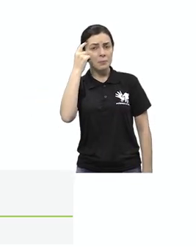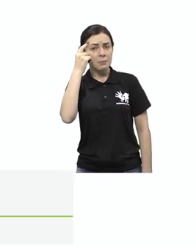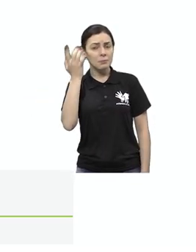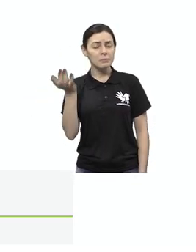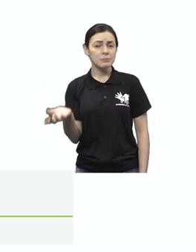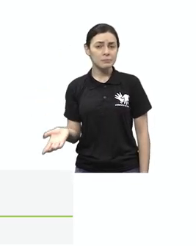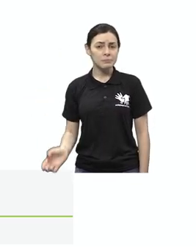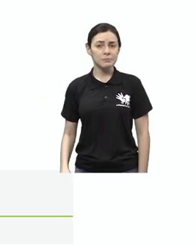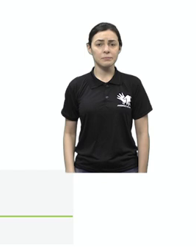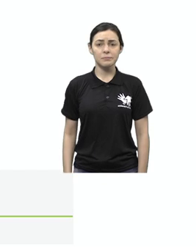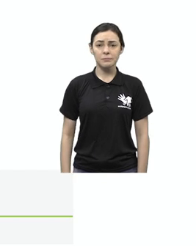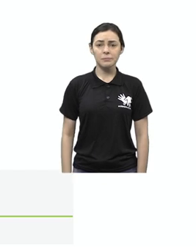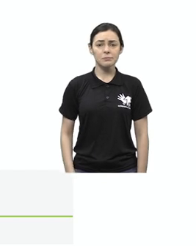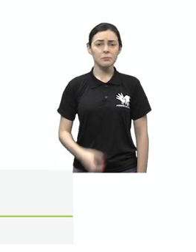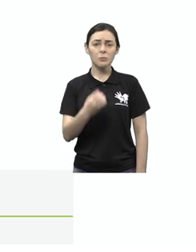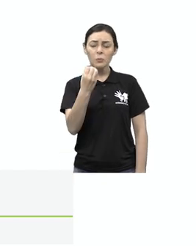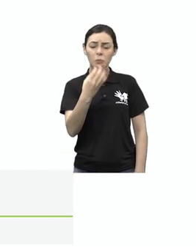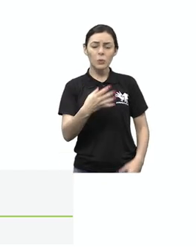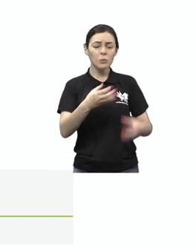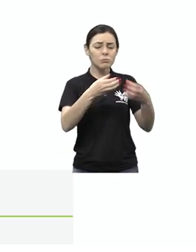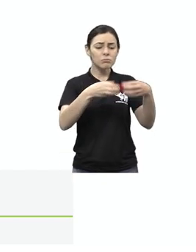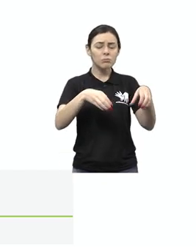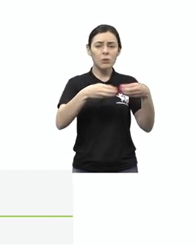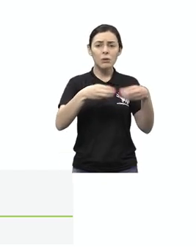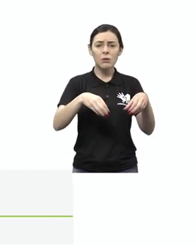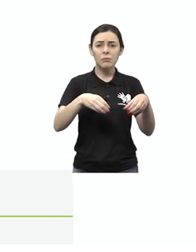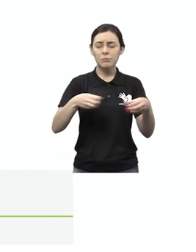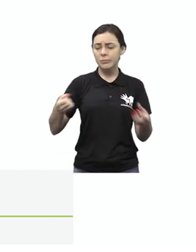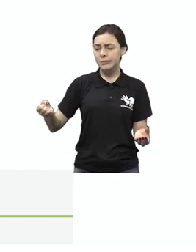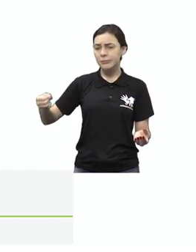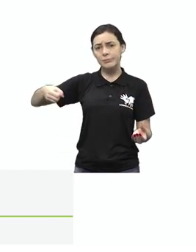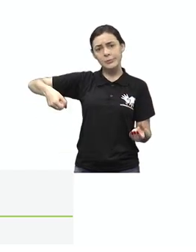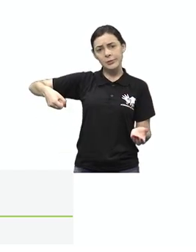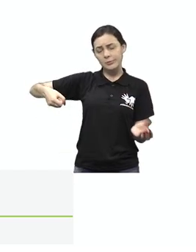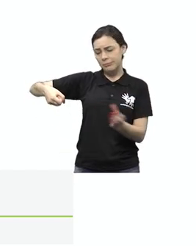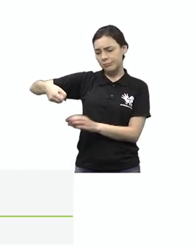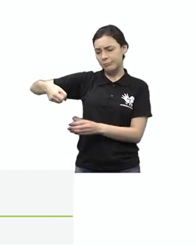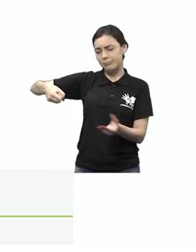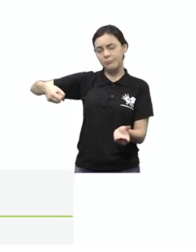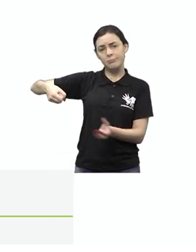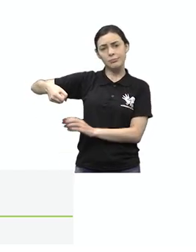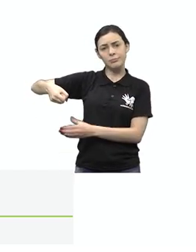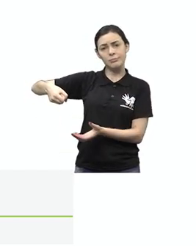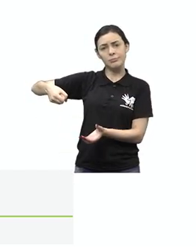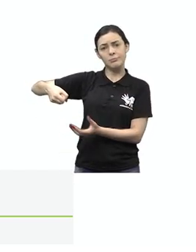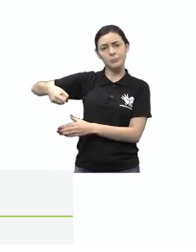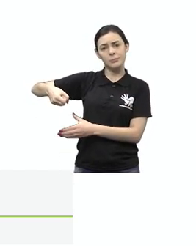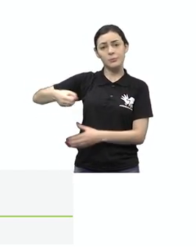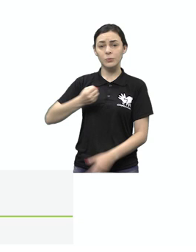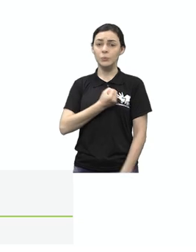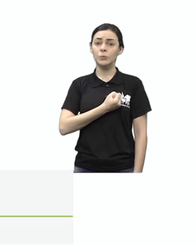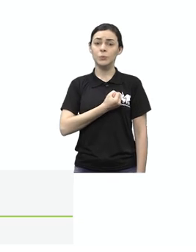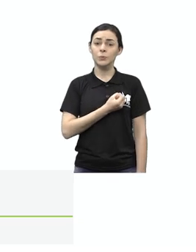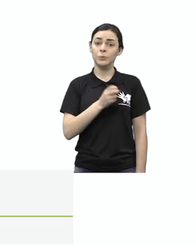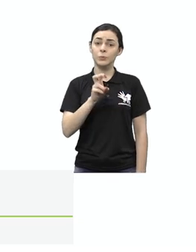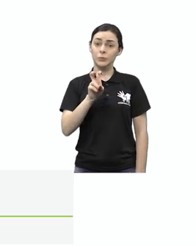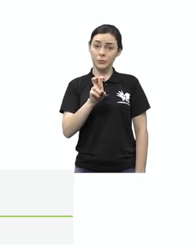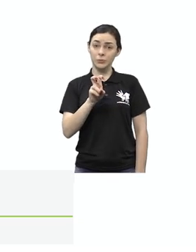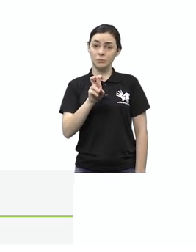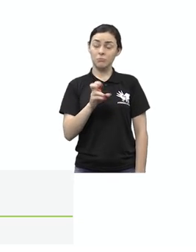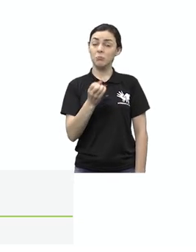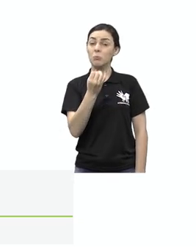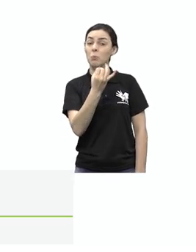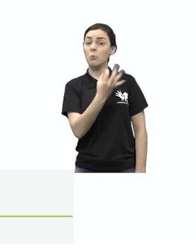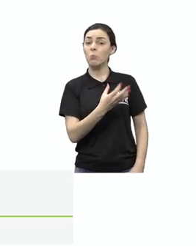5. Pensem aí comigo. Quantos ovos eu preciso colocar na cesta se eu tenho o número